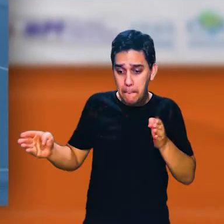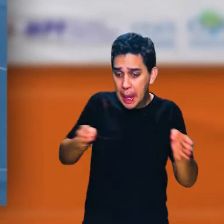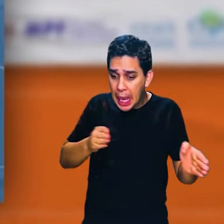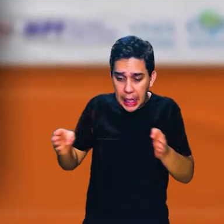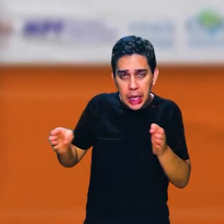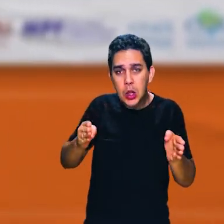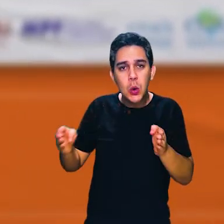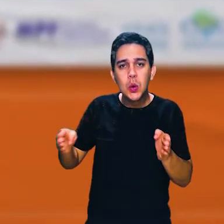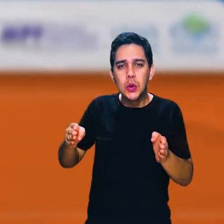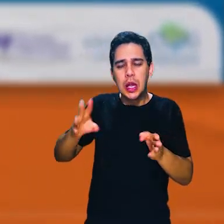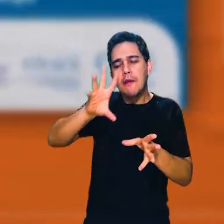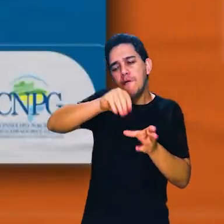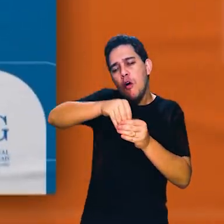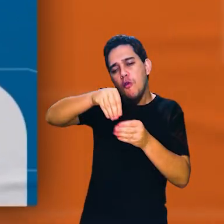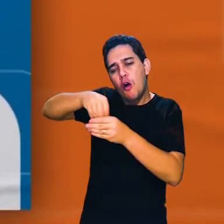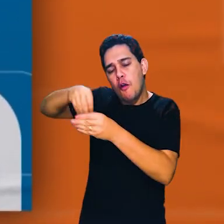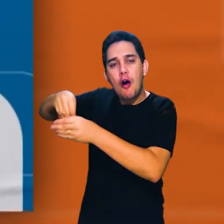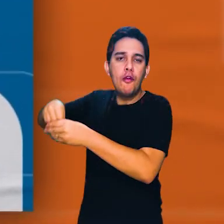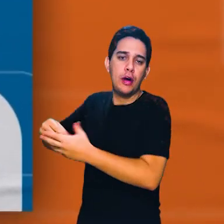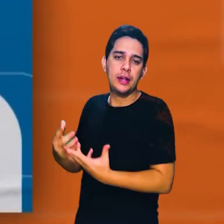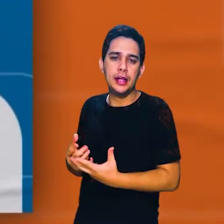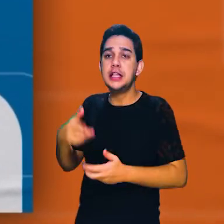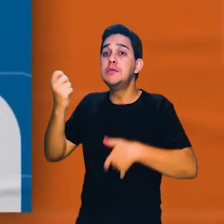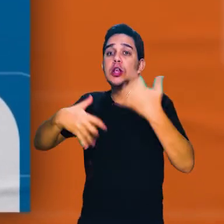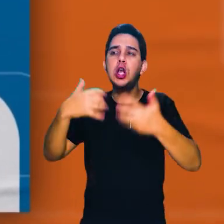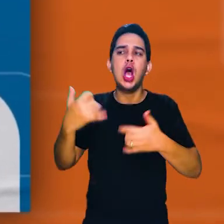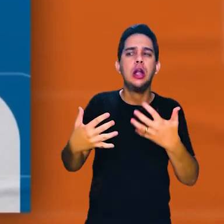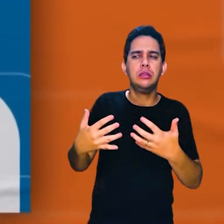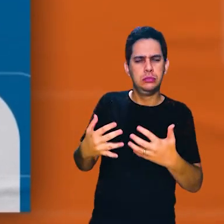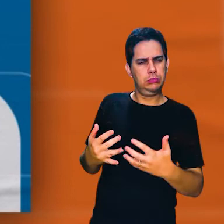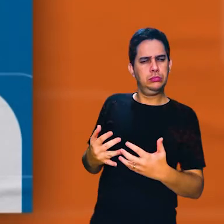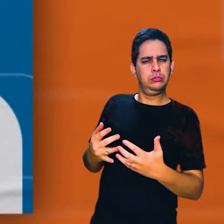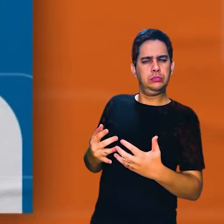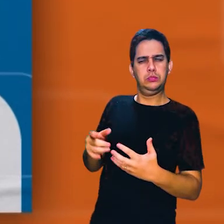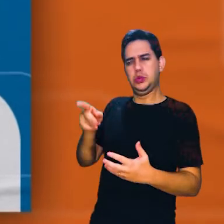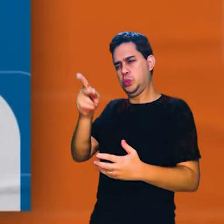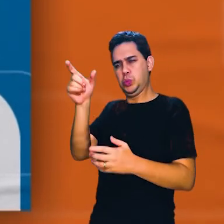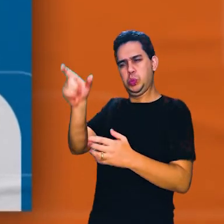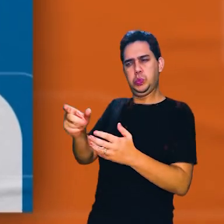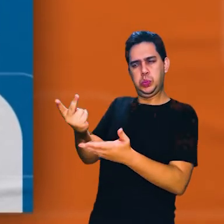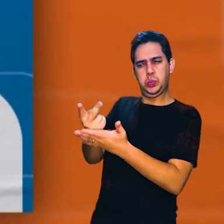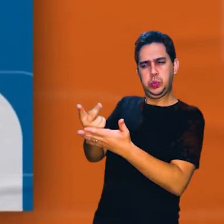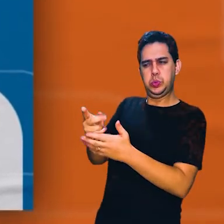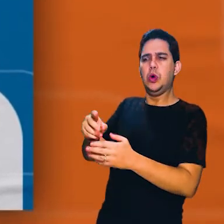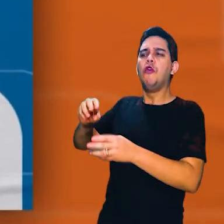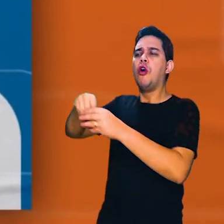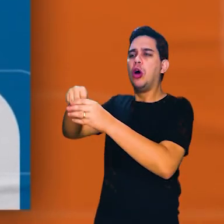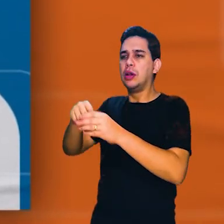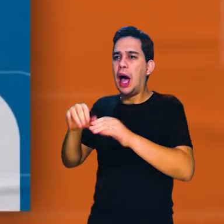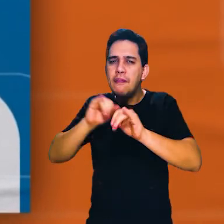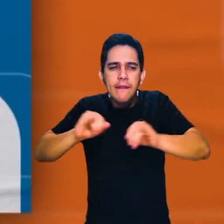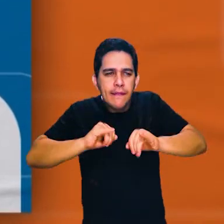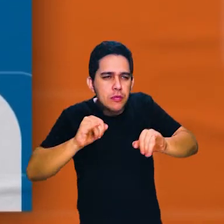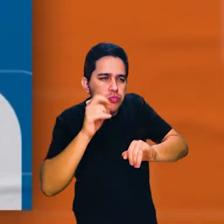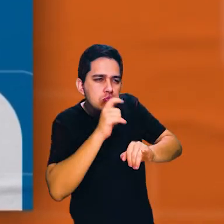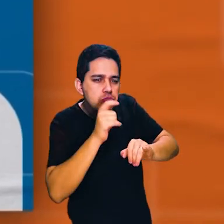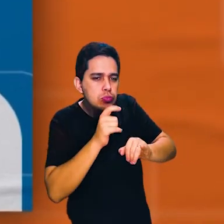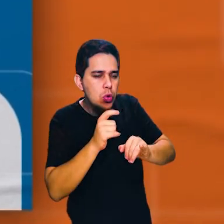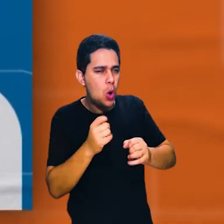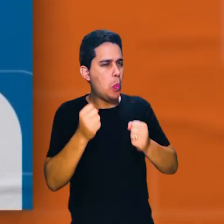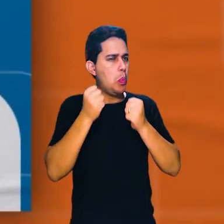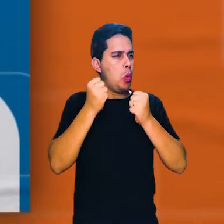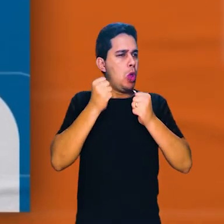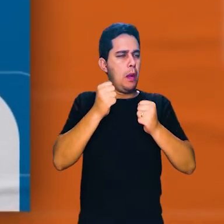mesmo antes do período eleitoral, coibindo candidaturas irregulares, disseminação de fake news e abuso de